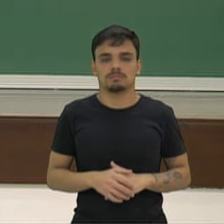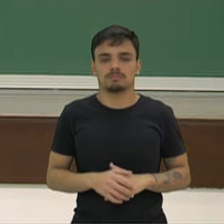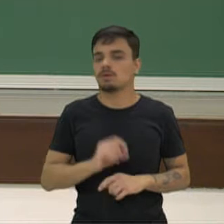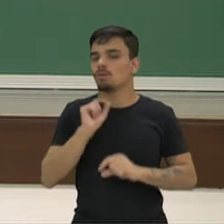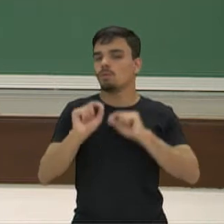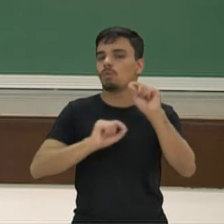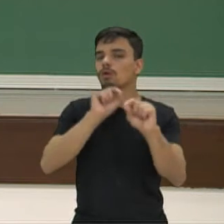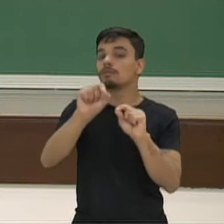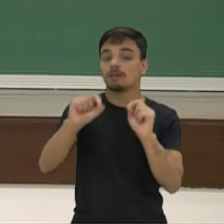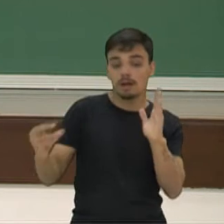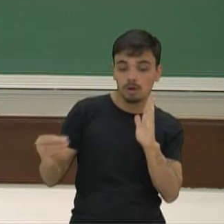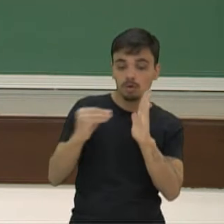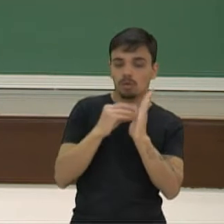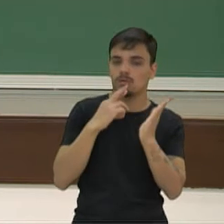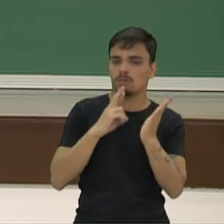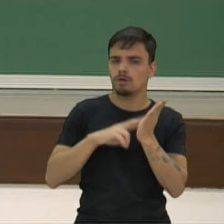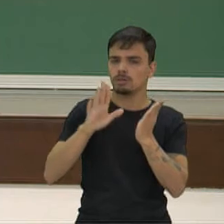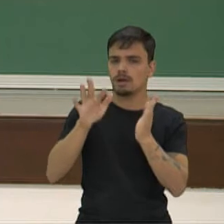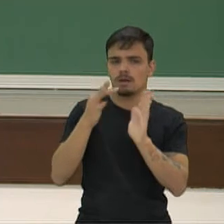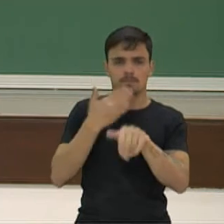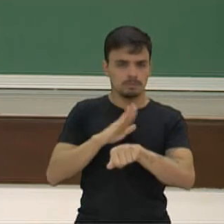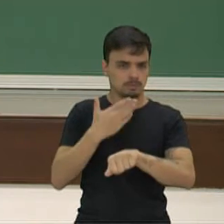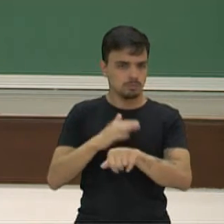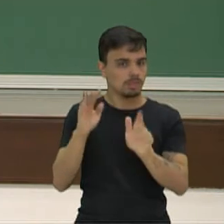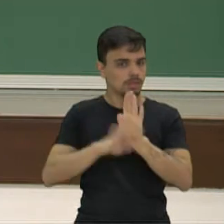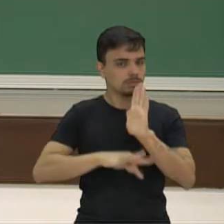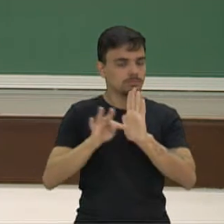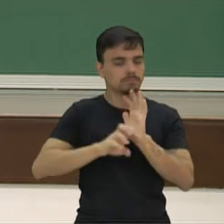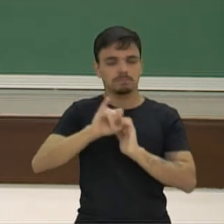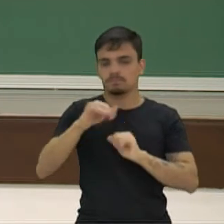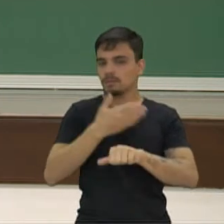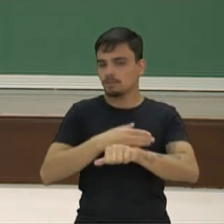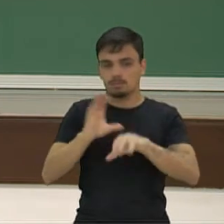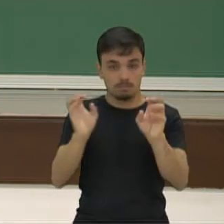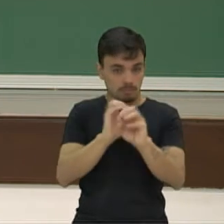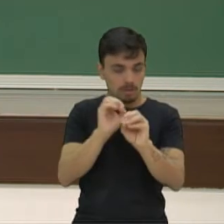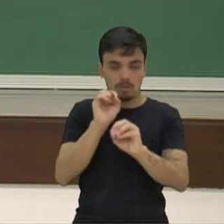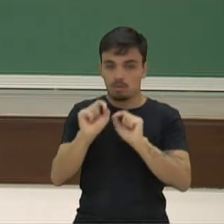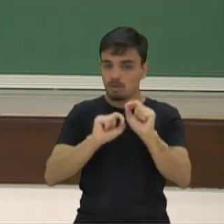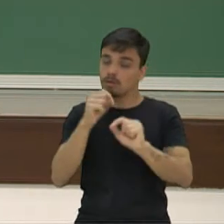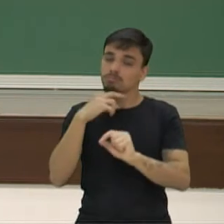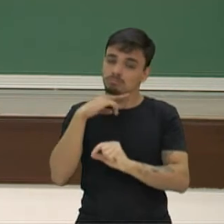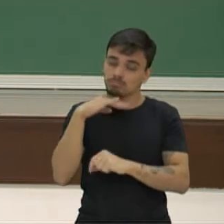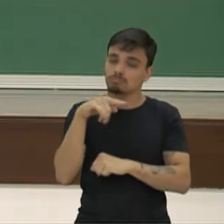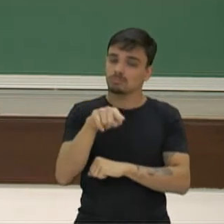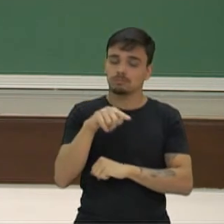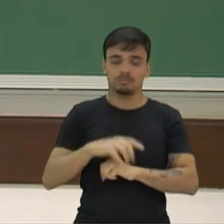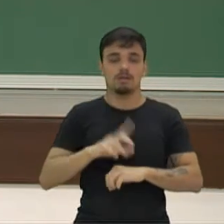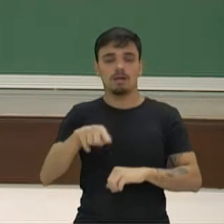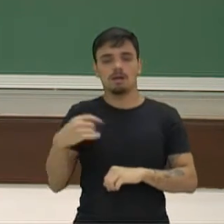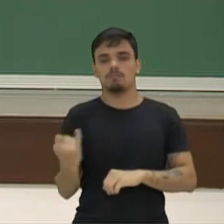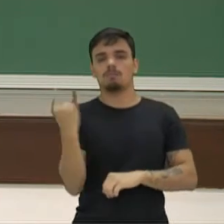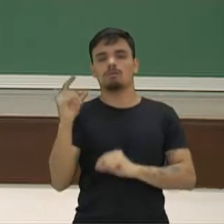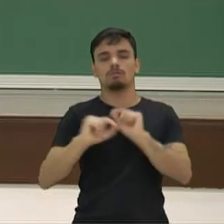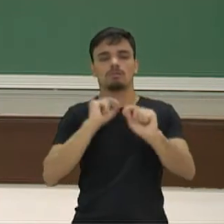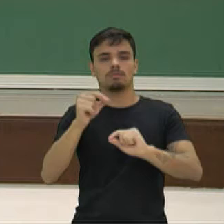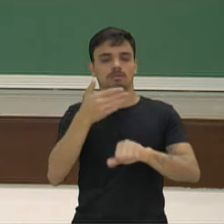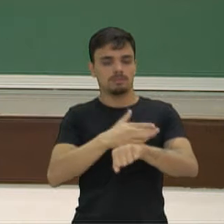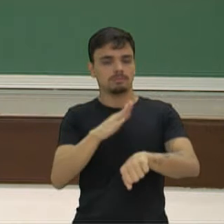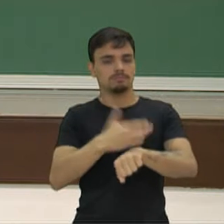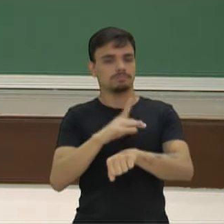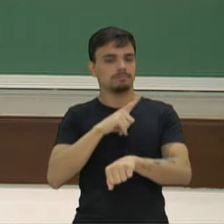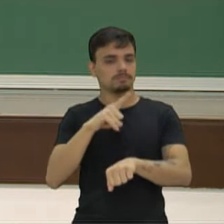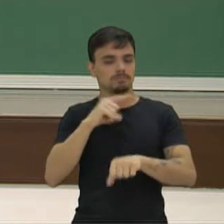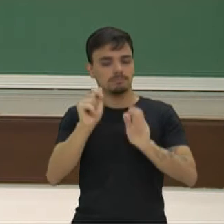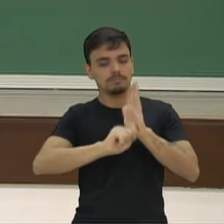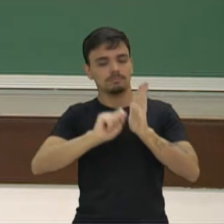O que que você respondeu? Treinou esse texto? Olha, se você não treinou, é ruim para você. É importante que você treine.